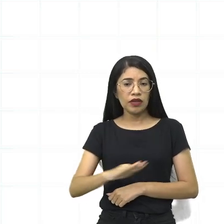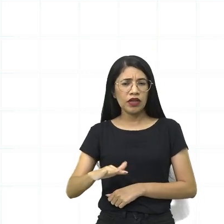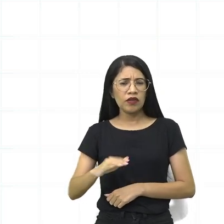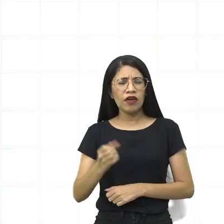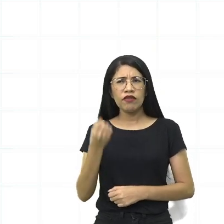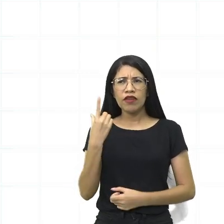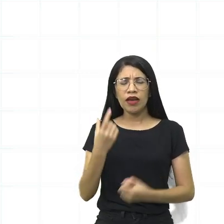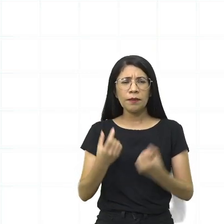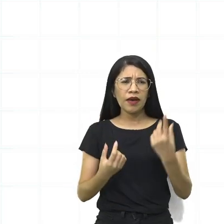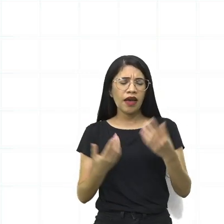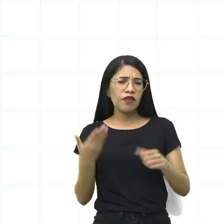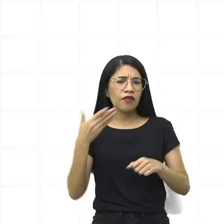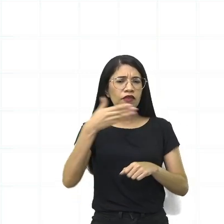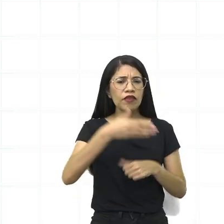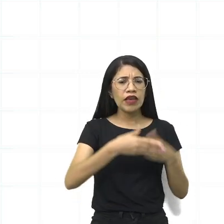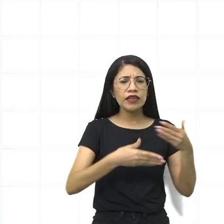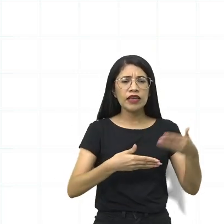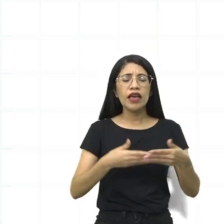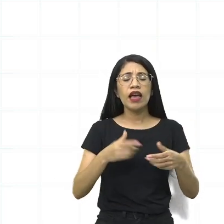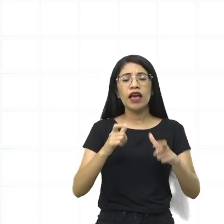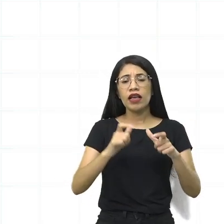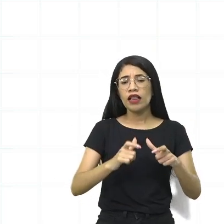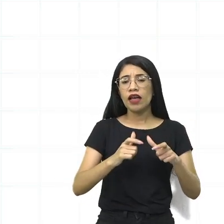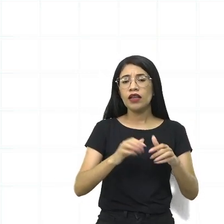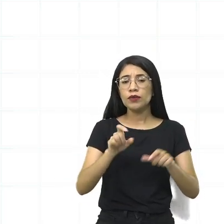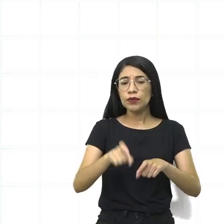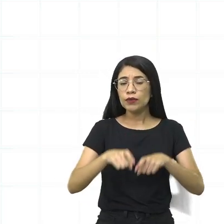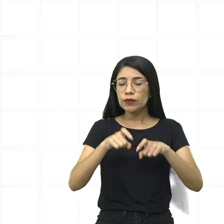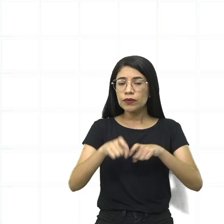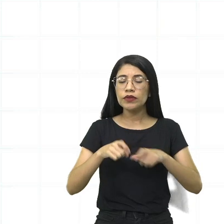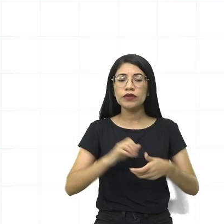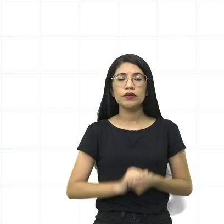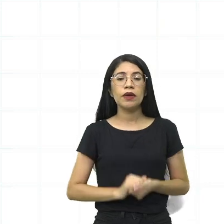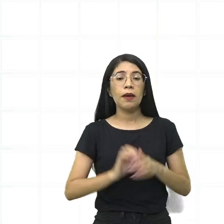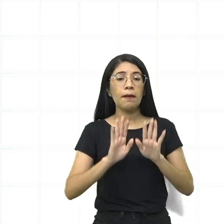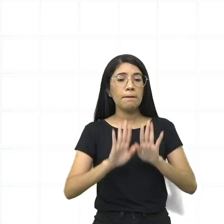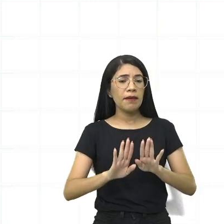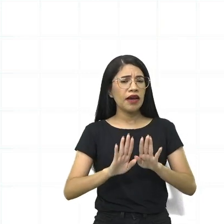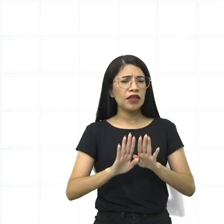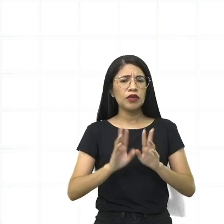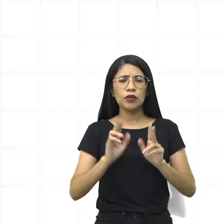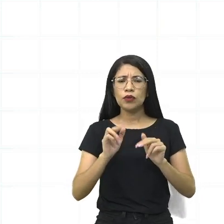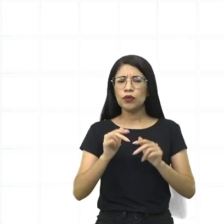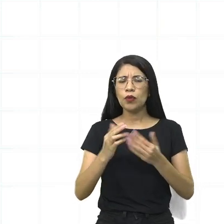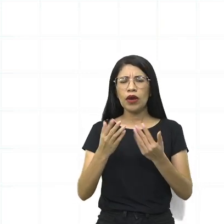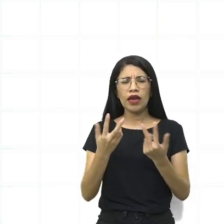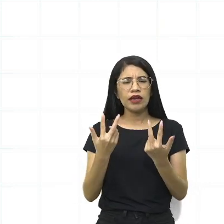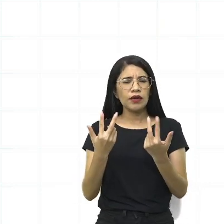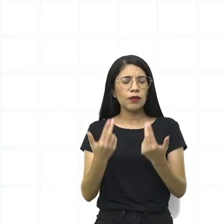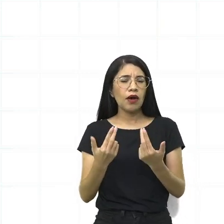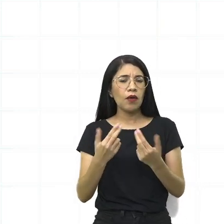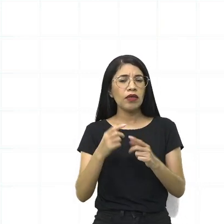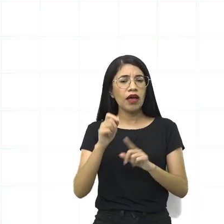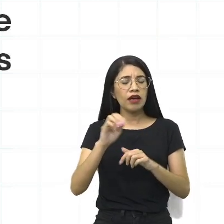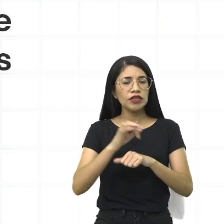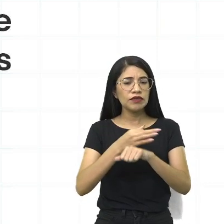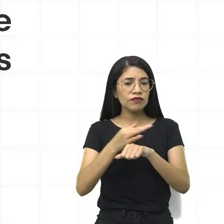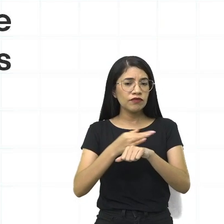vez em quando passar uns dias lá no sítio. Nada se comparava àquelas férias de julho.